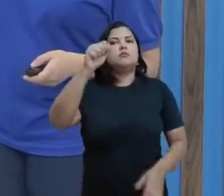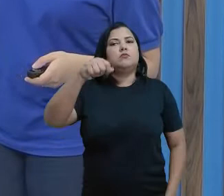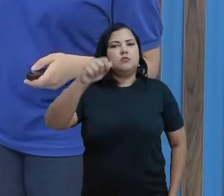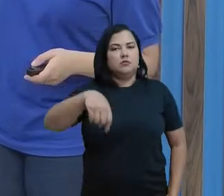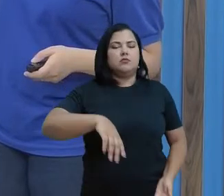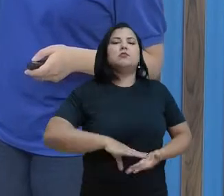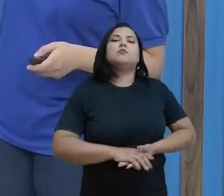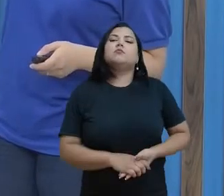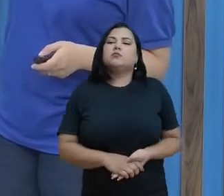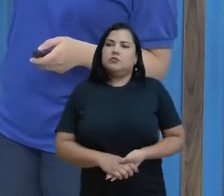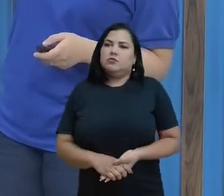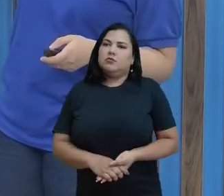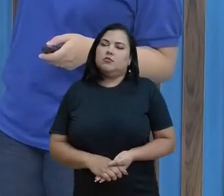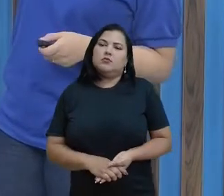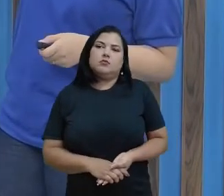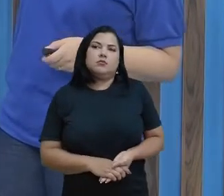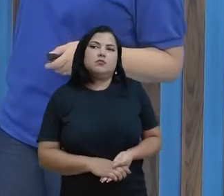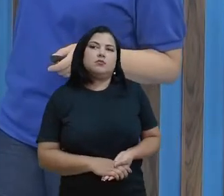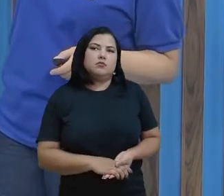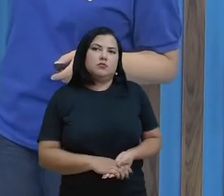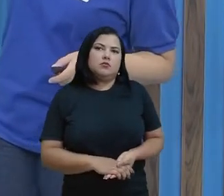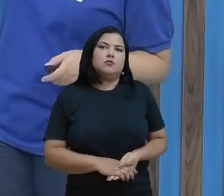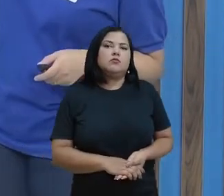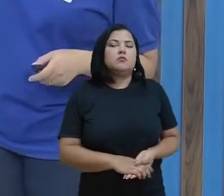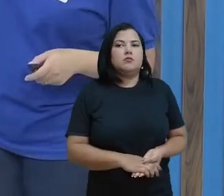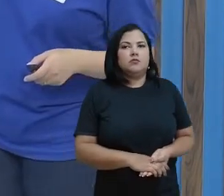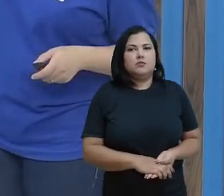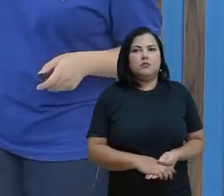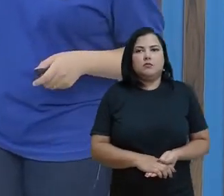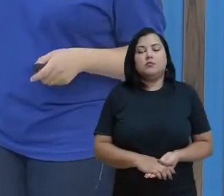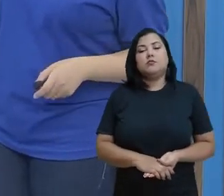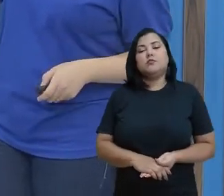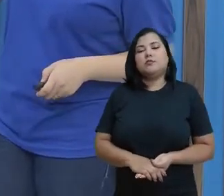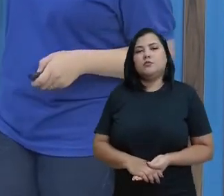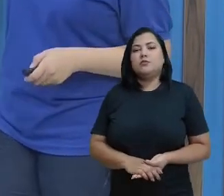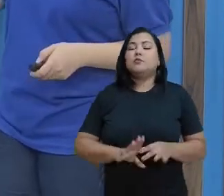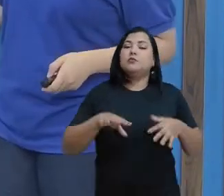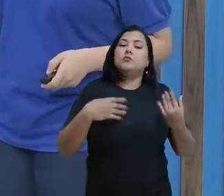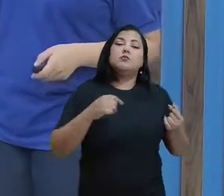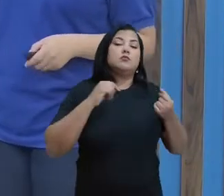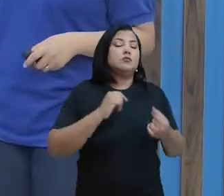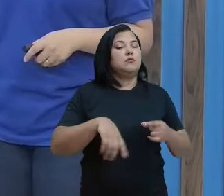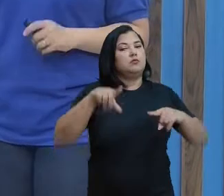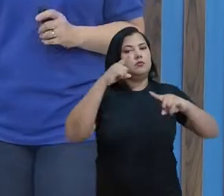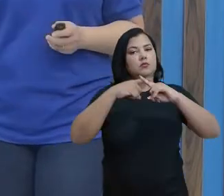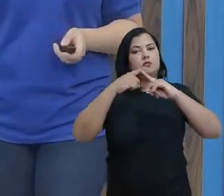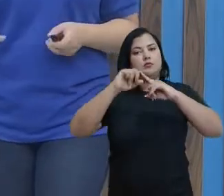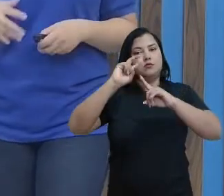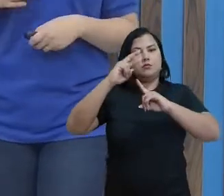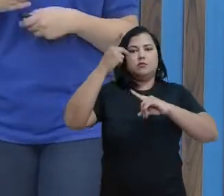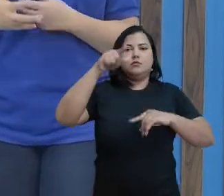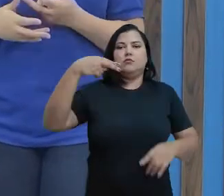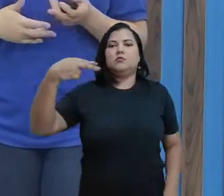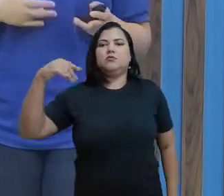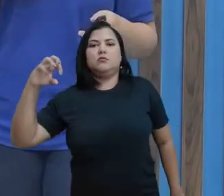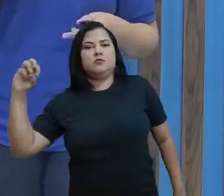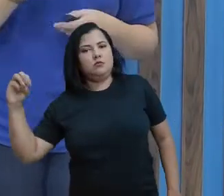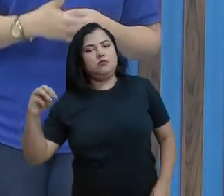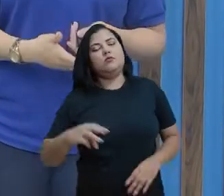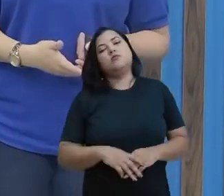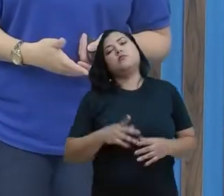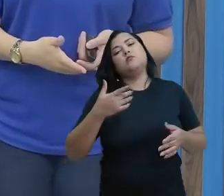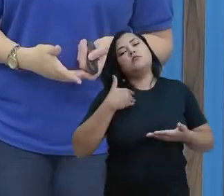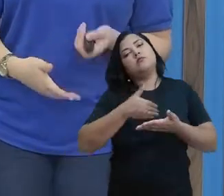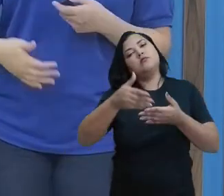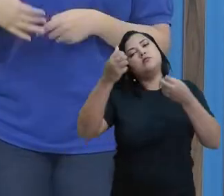dois números cujo quadrado, o triplo do quadrado, perdão, é igual a 300, tá bom? Então, a gente já começou